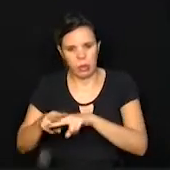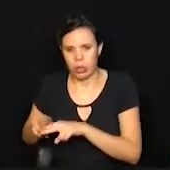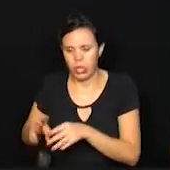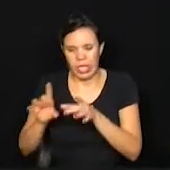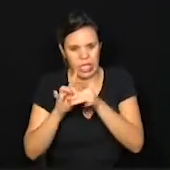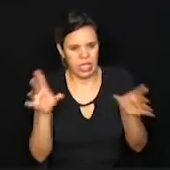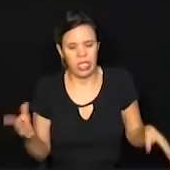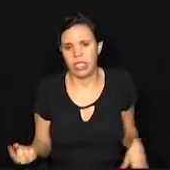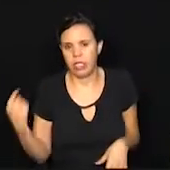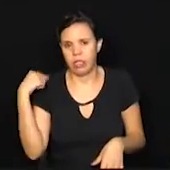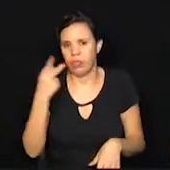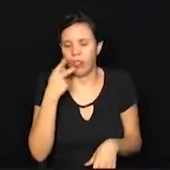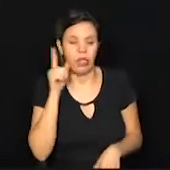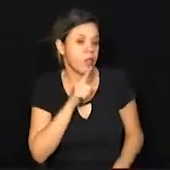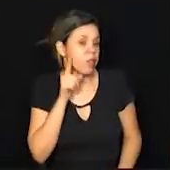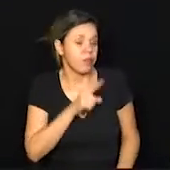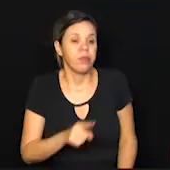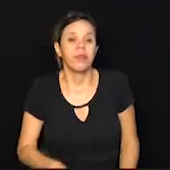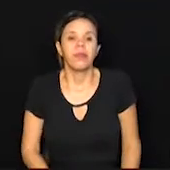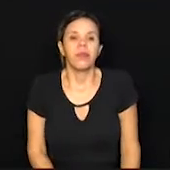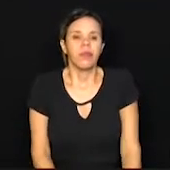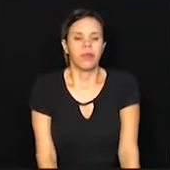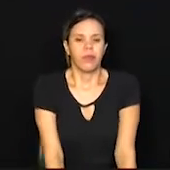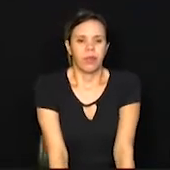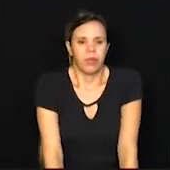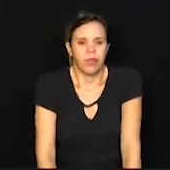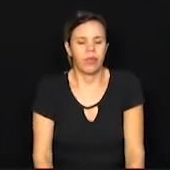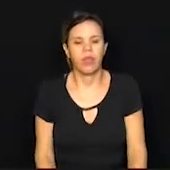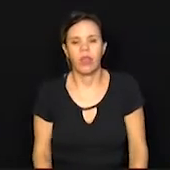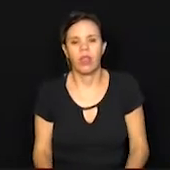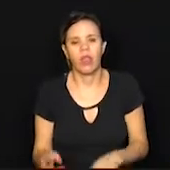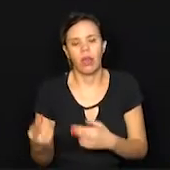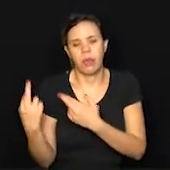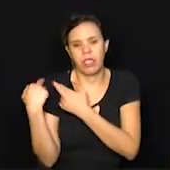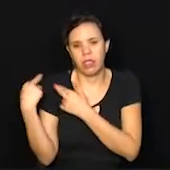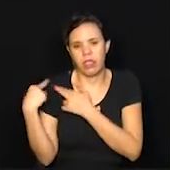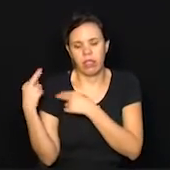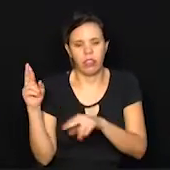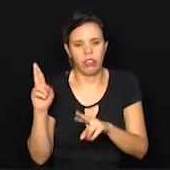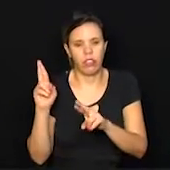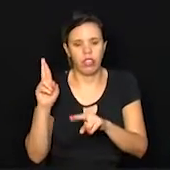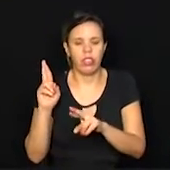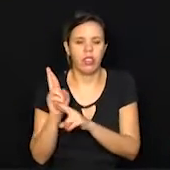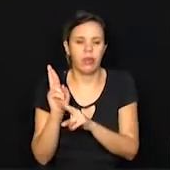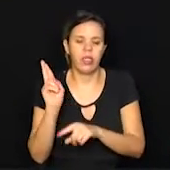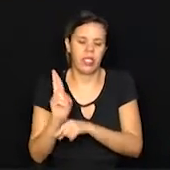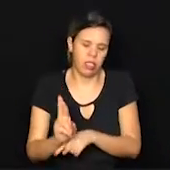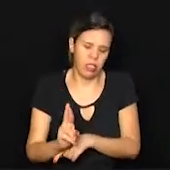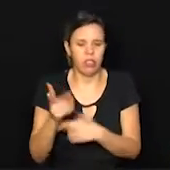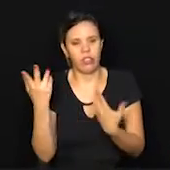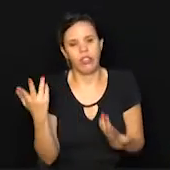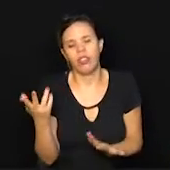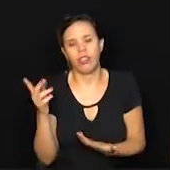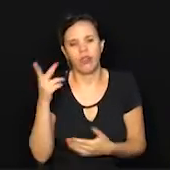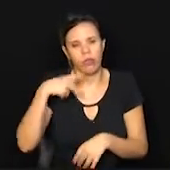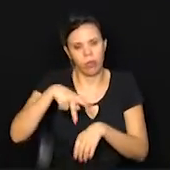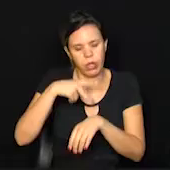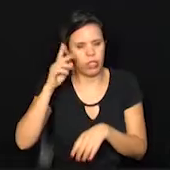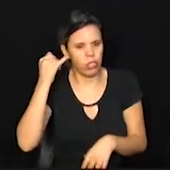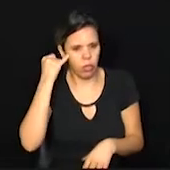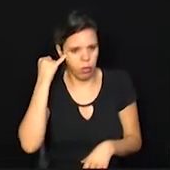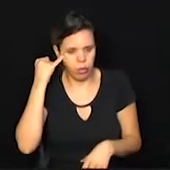esse que os itens Estados Unidos embaixador do Japão embaixador da Alemanha é muitos presos são